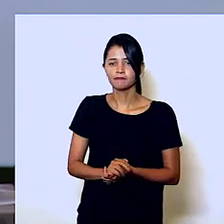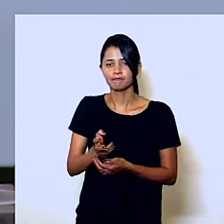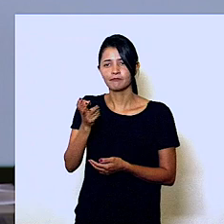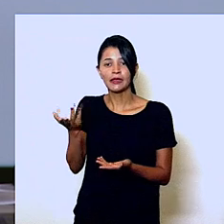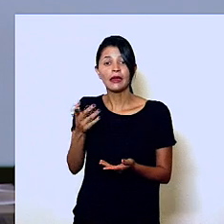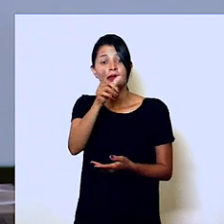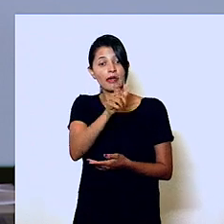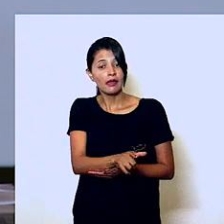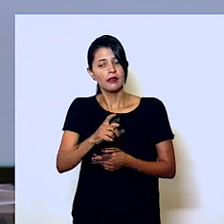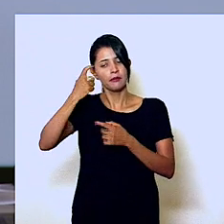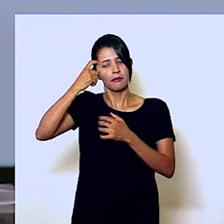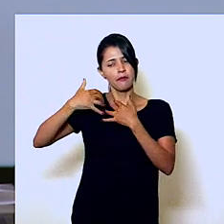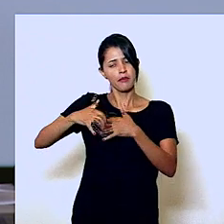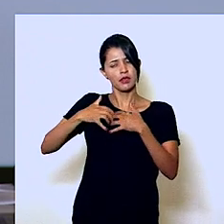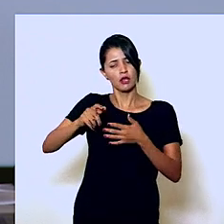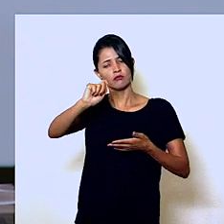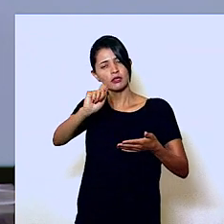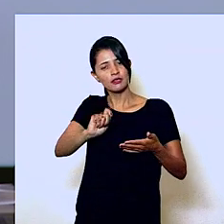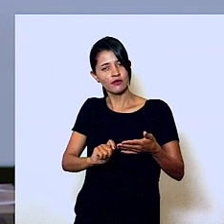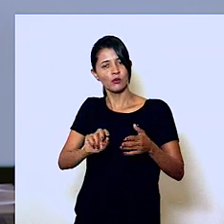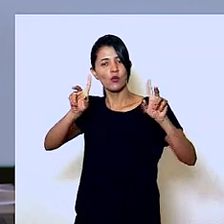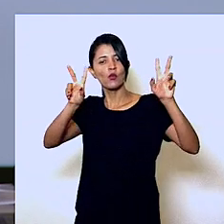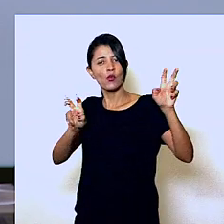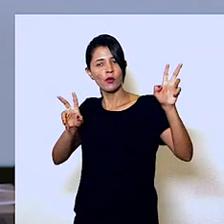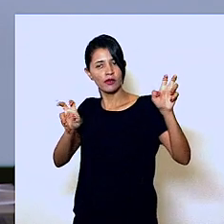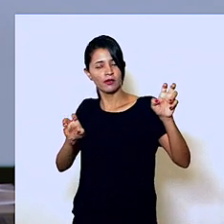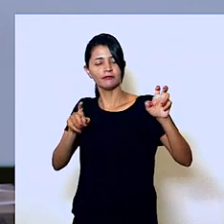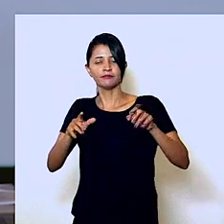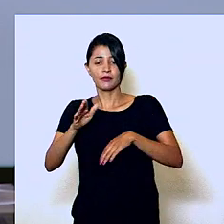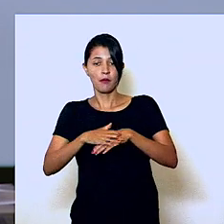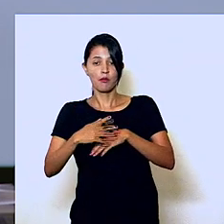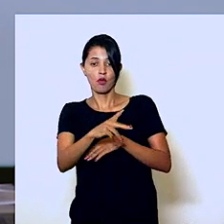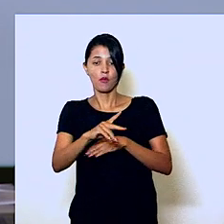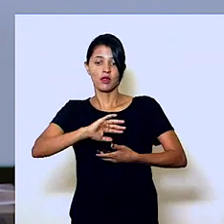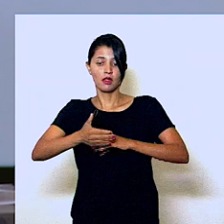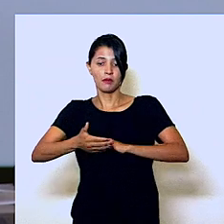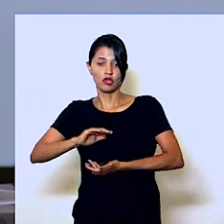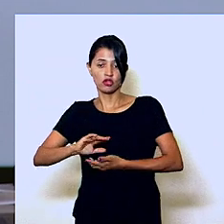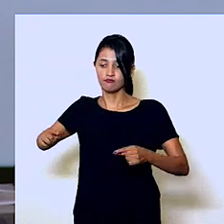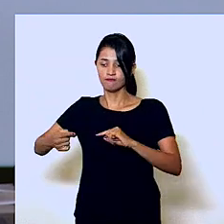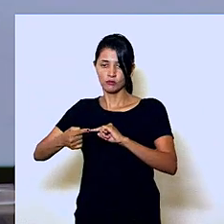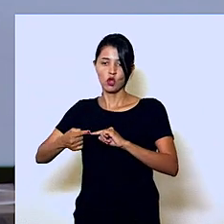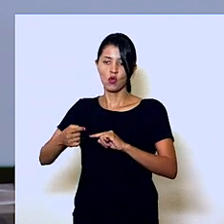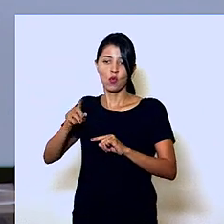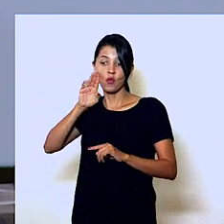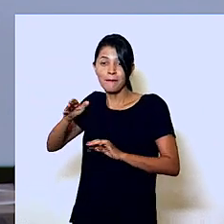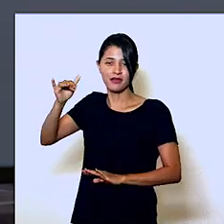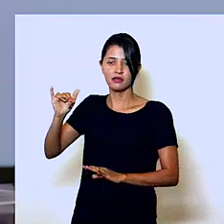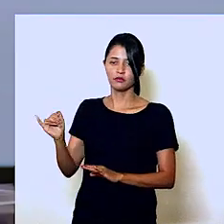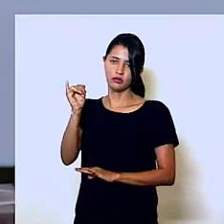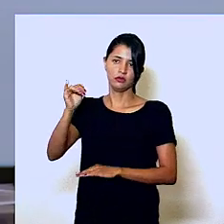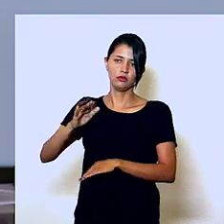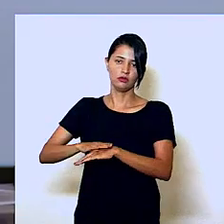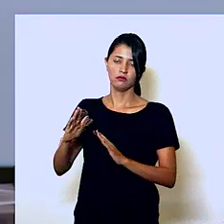que, abre aspas, a ação do Itamaraty, em coerência com as prioridades do momento, transformou desenvolvimento